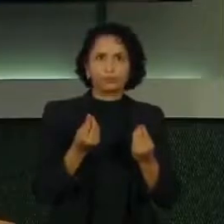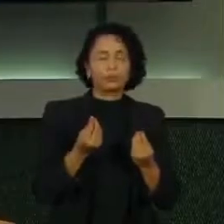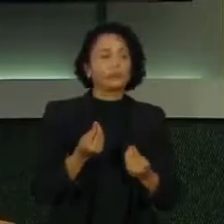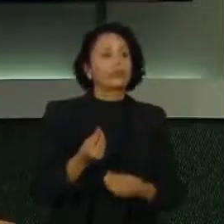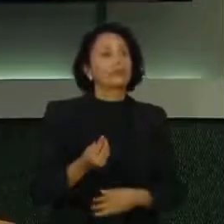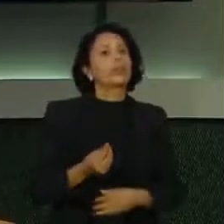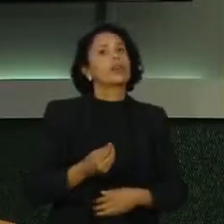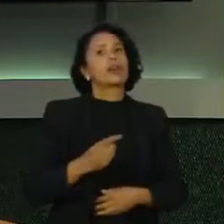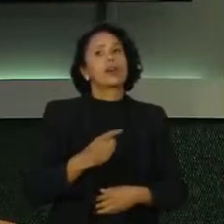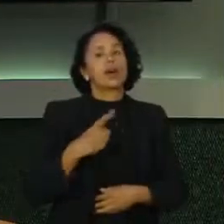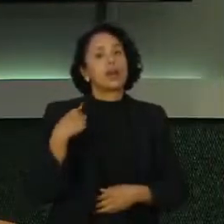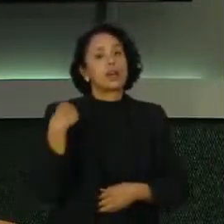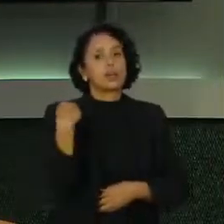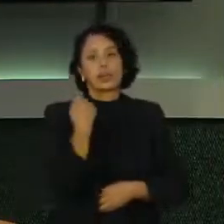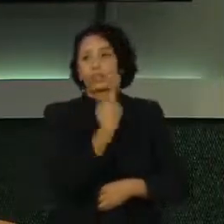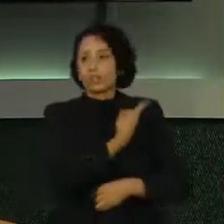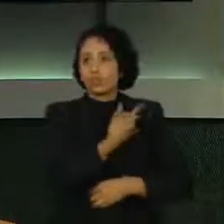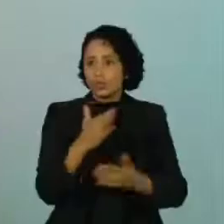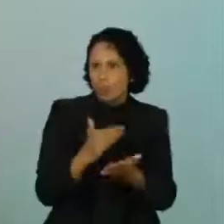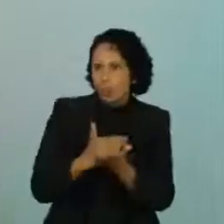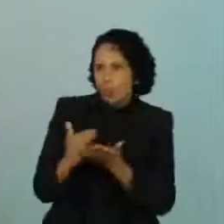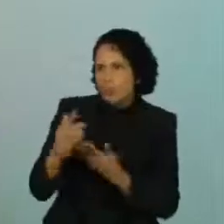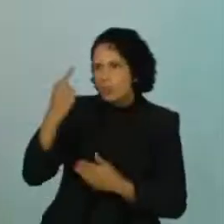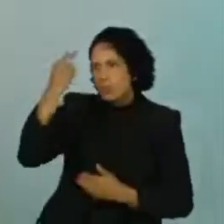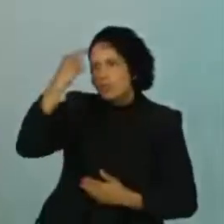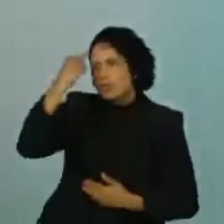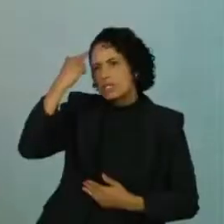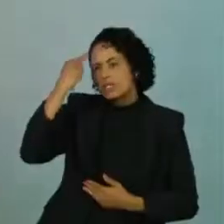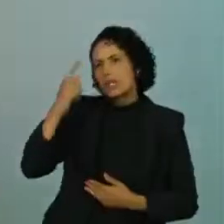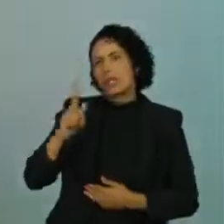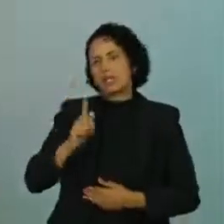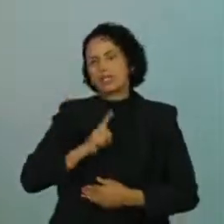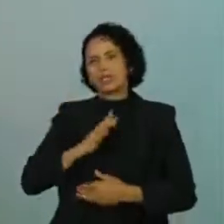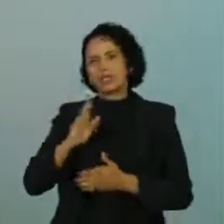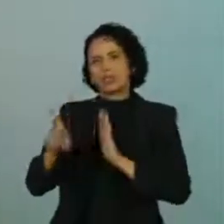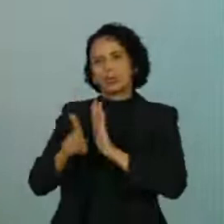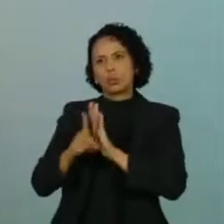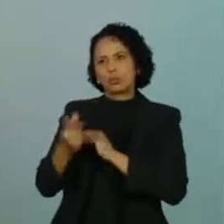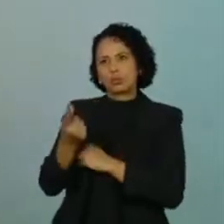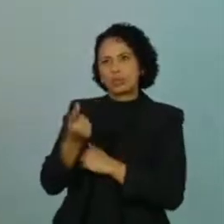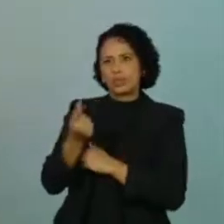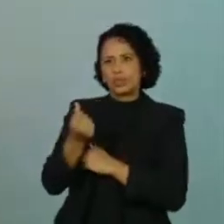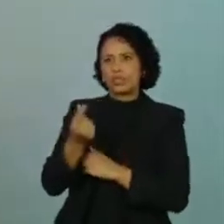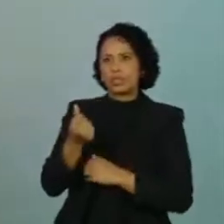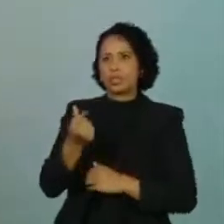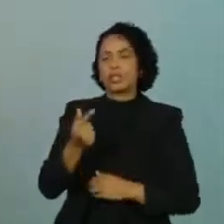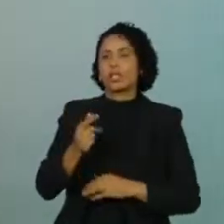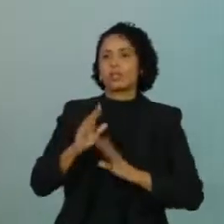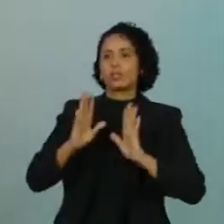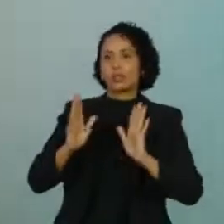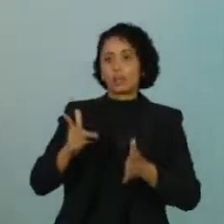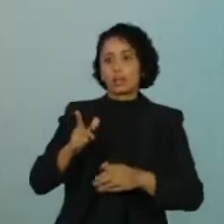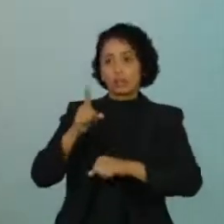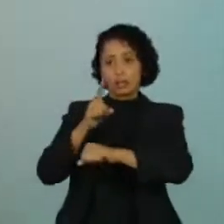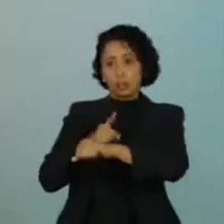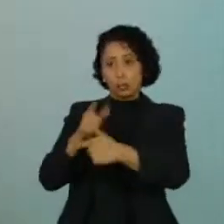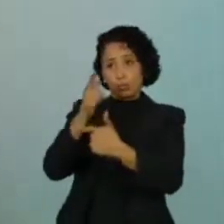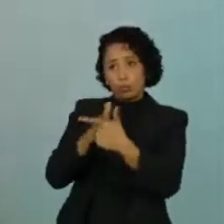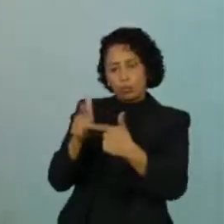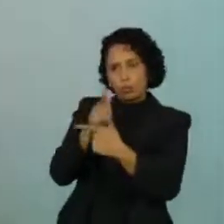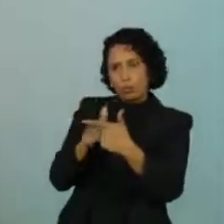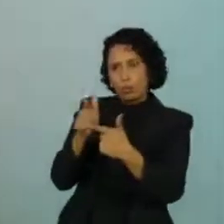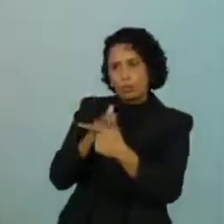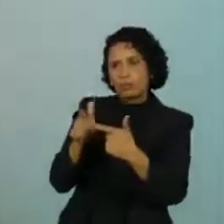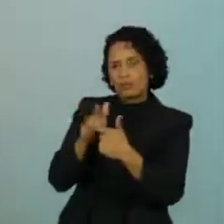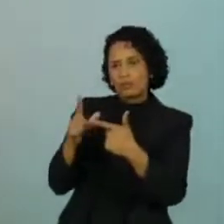gente começa a pensar sobre isso, pensar sobre dinheiro, quando a gente está numa situação que mais a gente precisa dele.